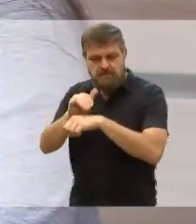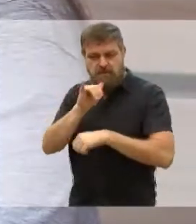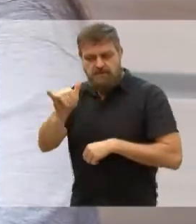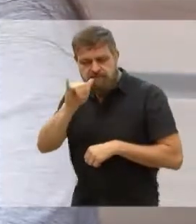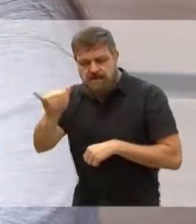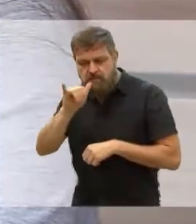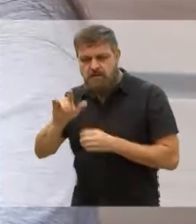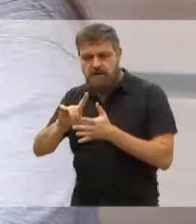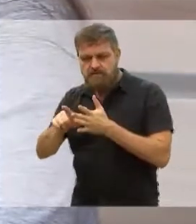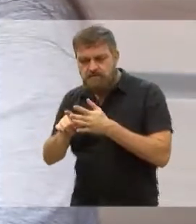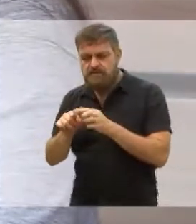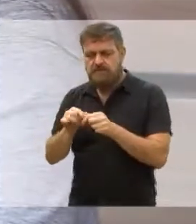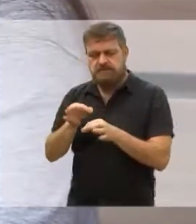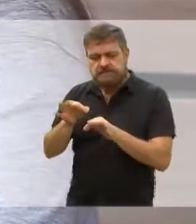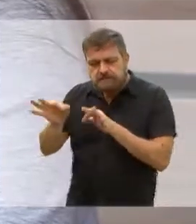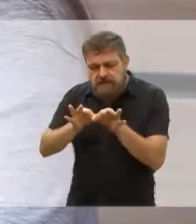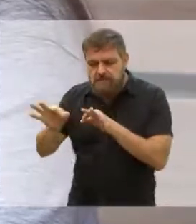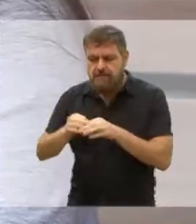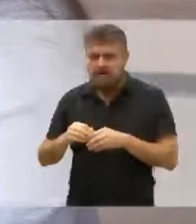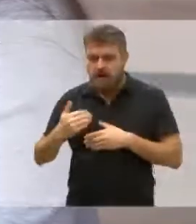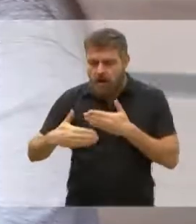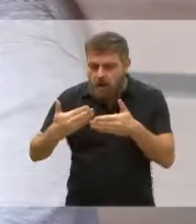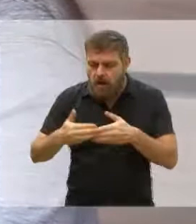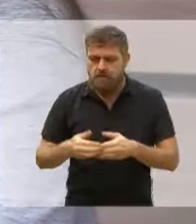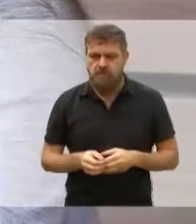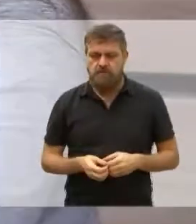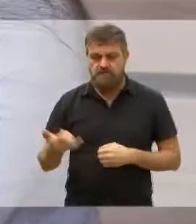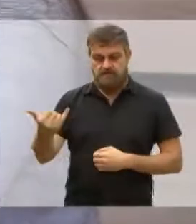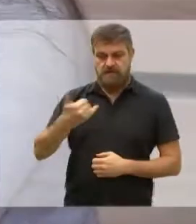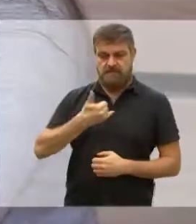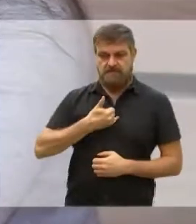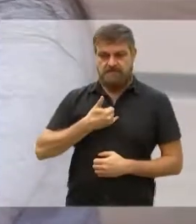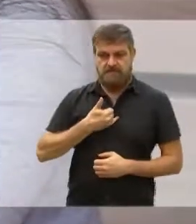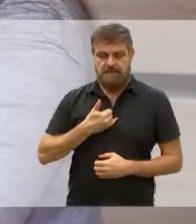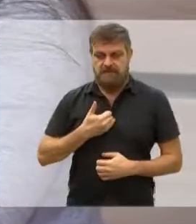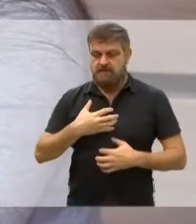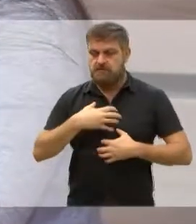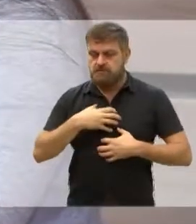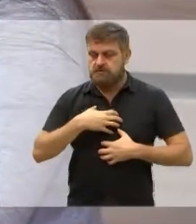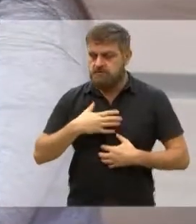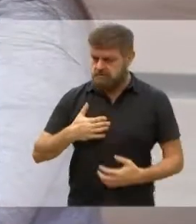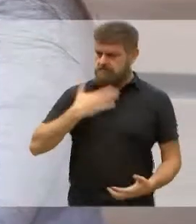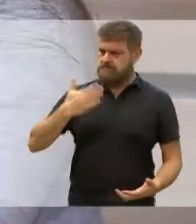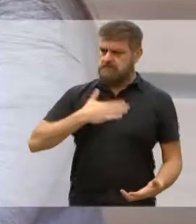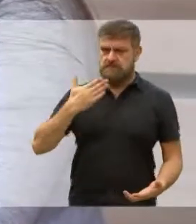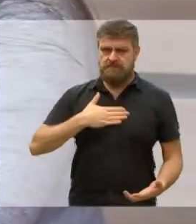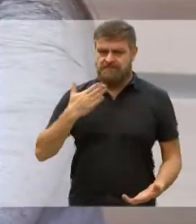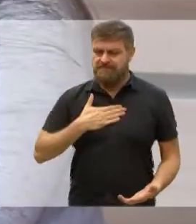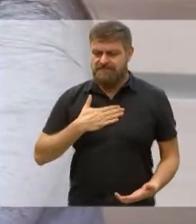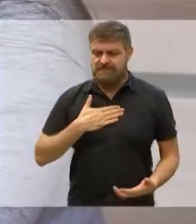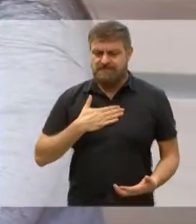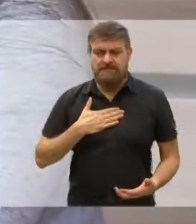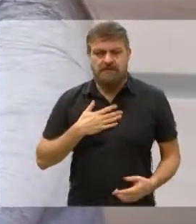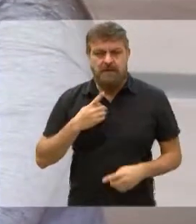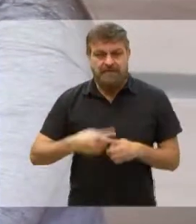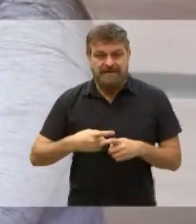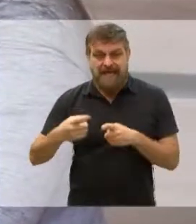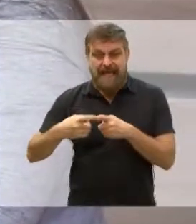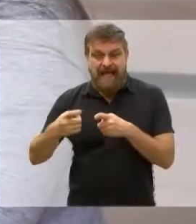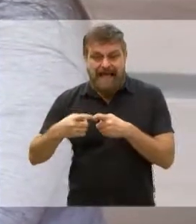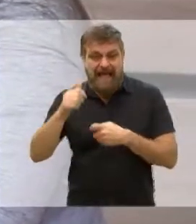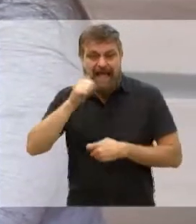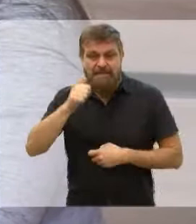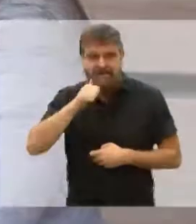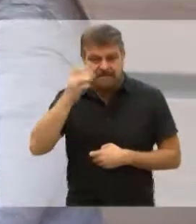e aí fizeram um trabalho que era para me contar aos poucos. Então eu tive a notícia de uma forma não muito boa, porque